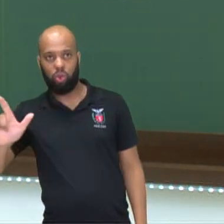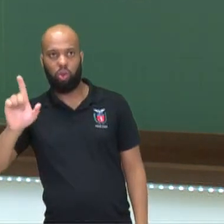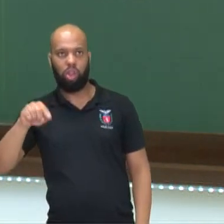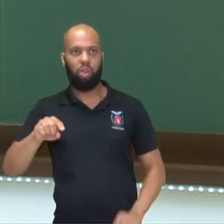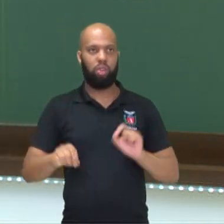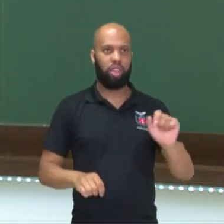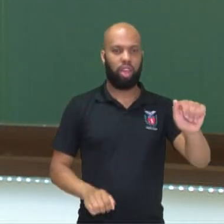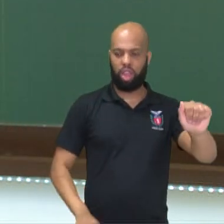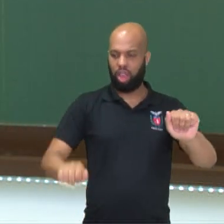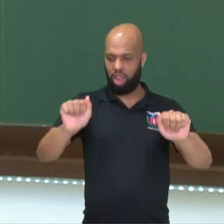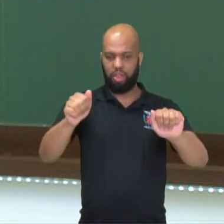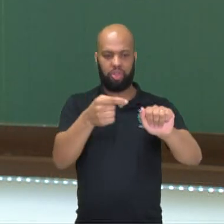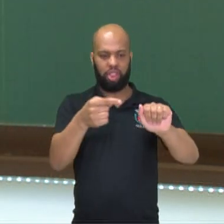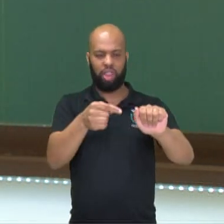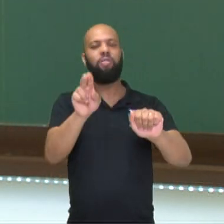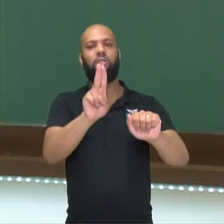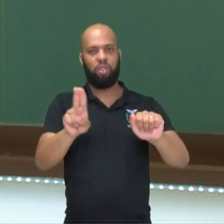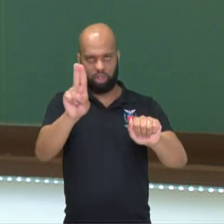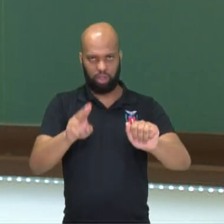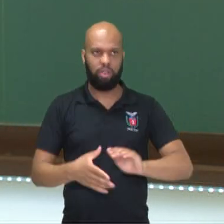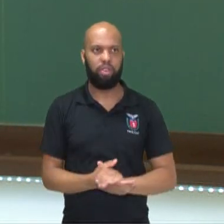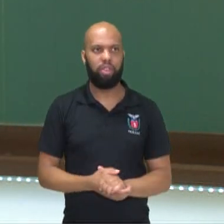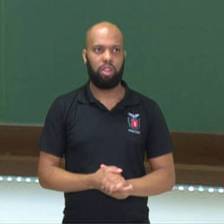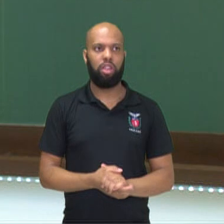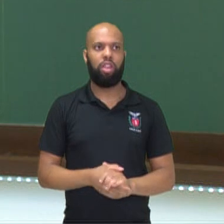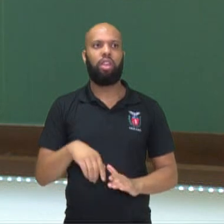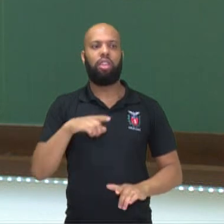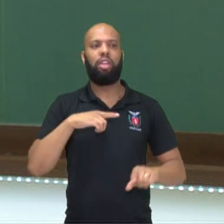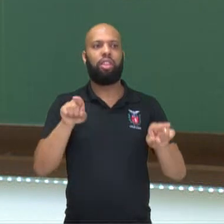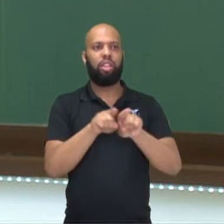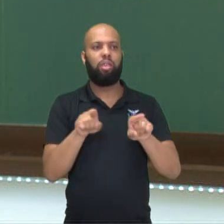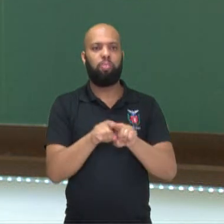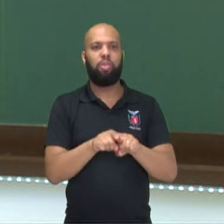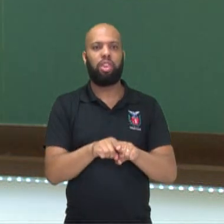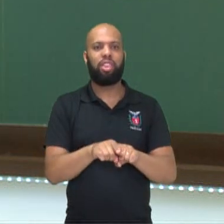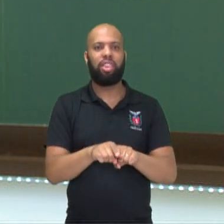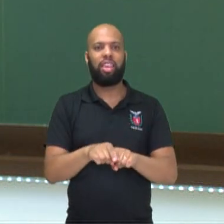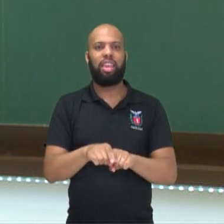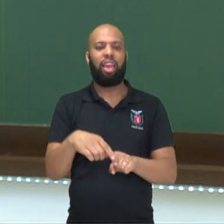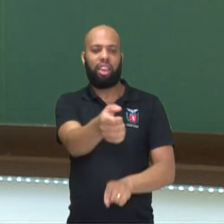hífen. Lembra lá o nosso início, o micro-ondas? Olha aqui,